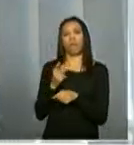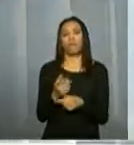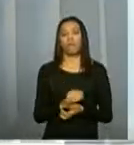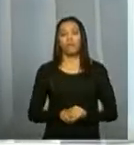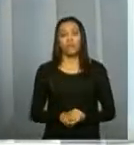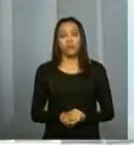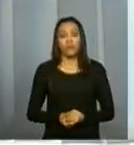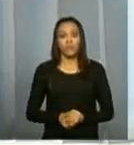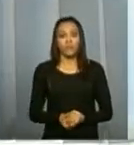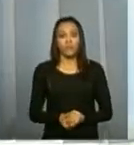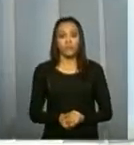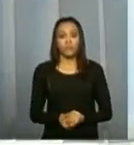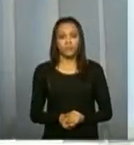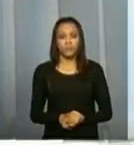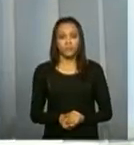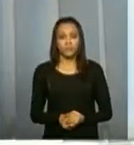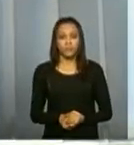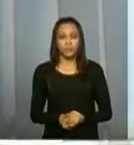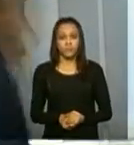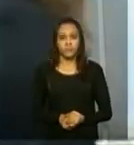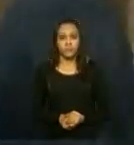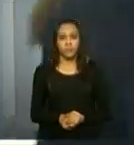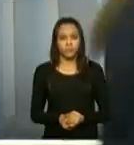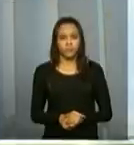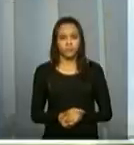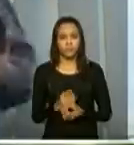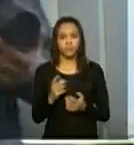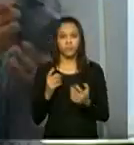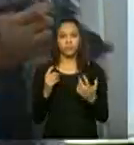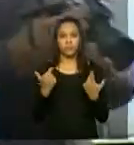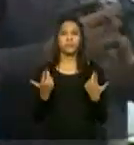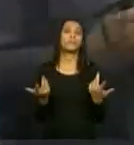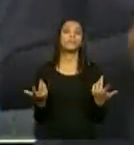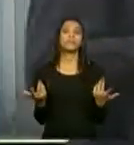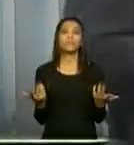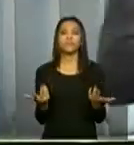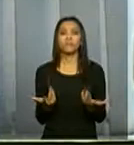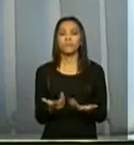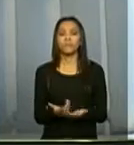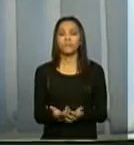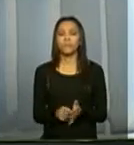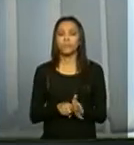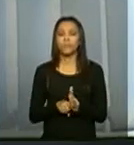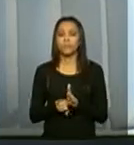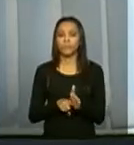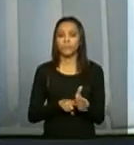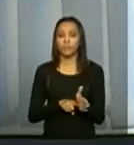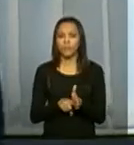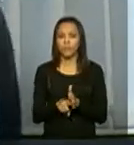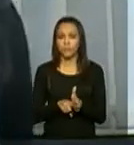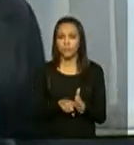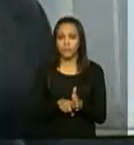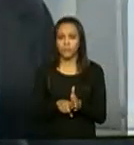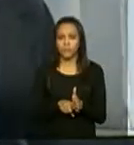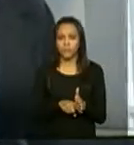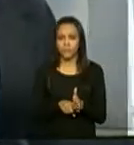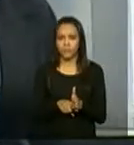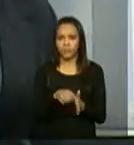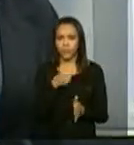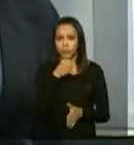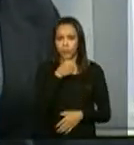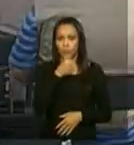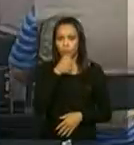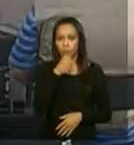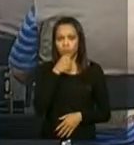foi frio é psicológico às realizadas as mostras foram acho que não está ligado o